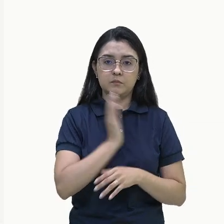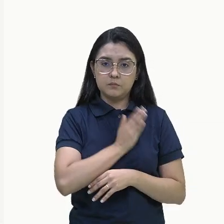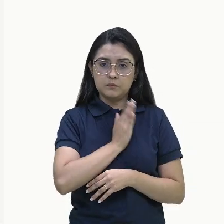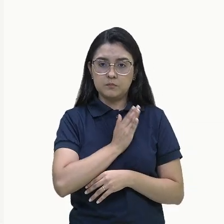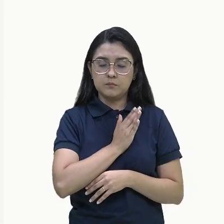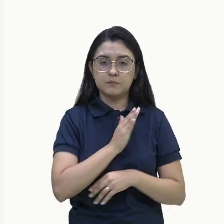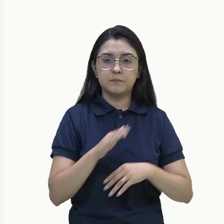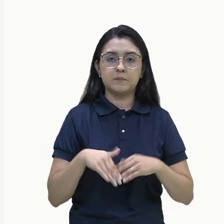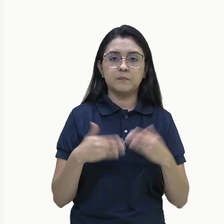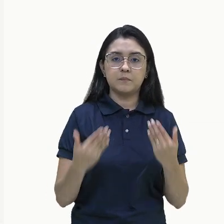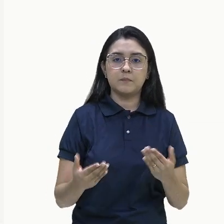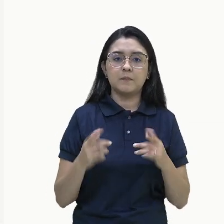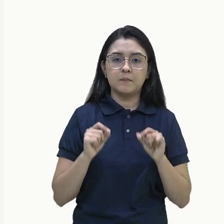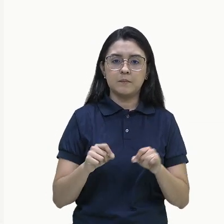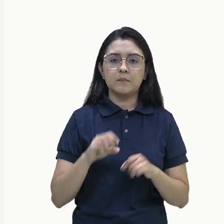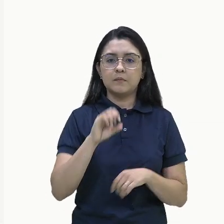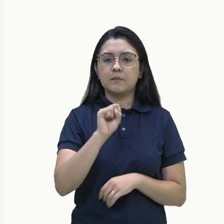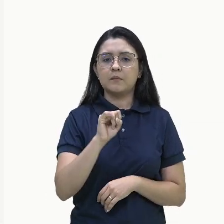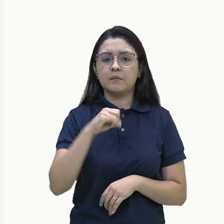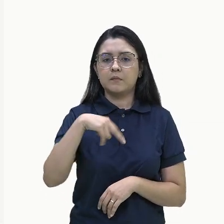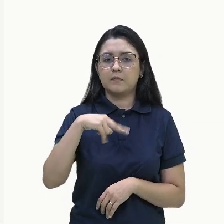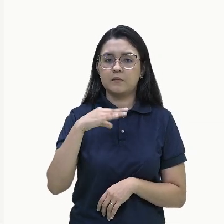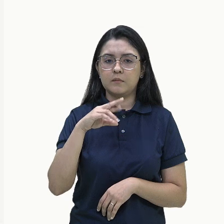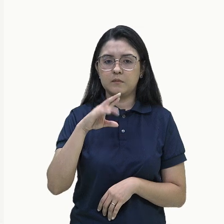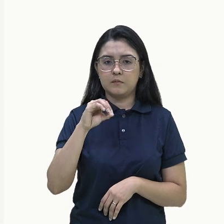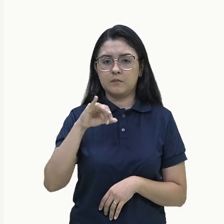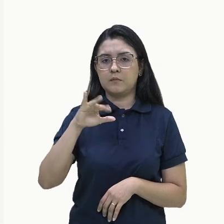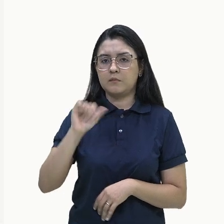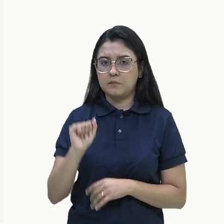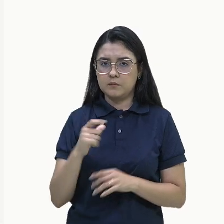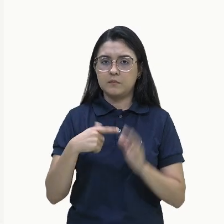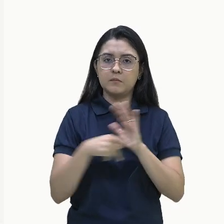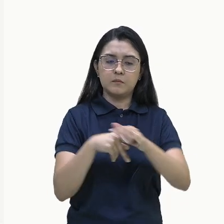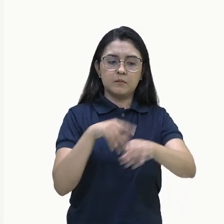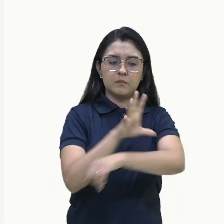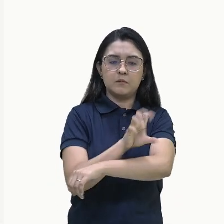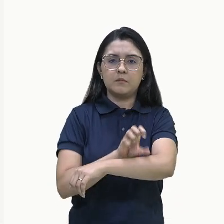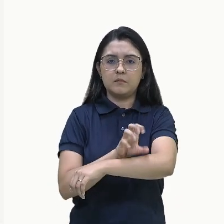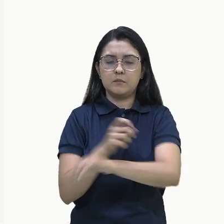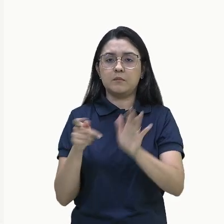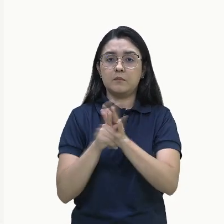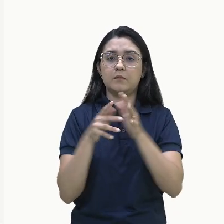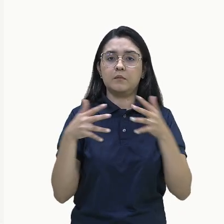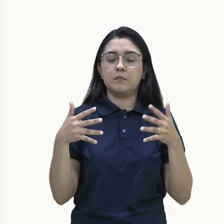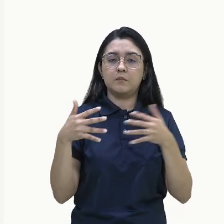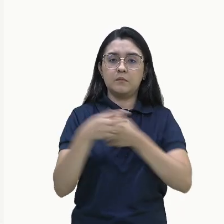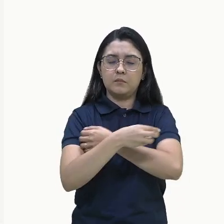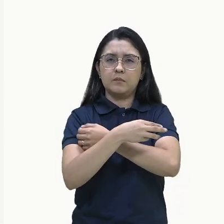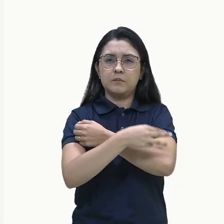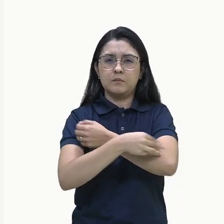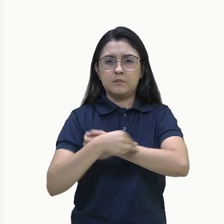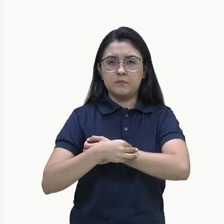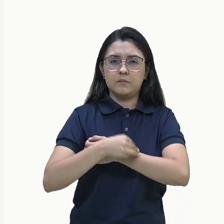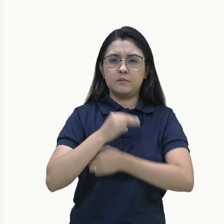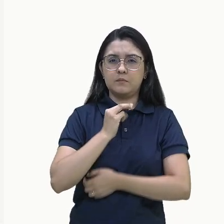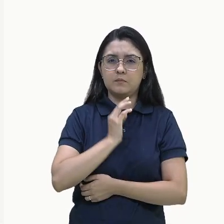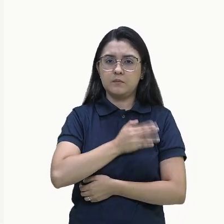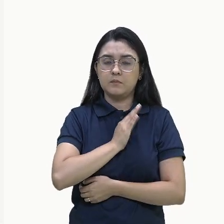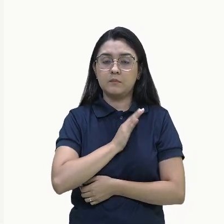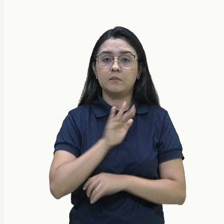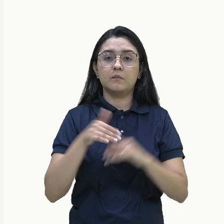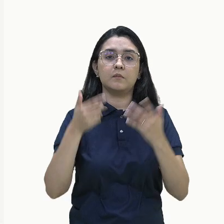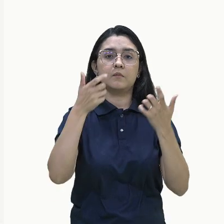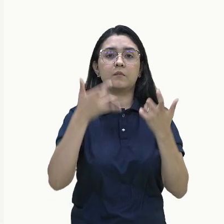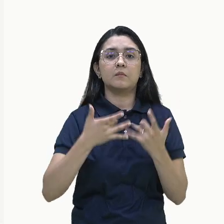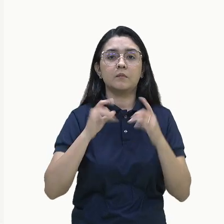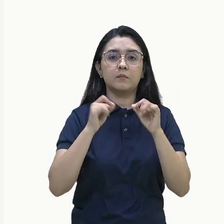falo ali de sincronia das contrações no tecido muscular cardíaco, nós estamos falando que ele